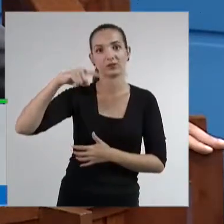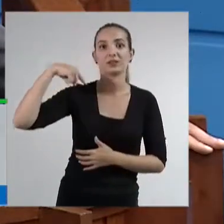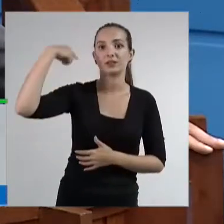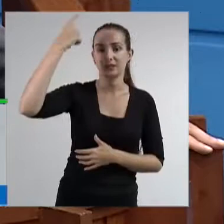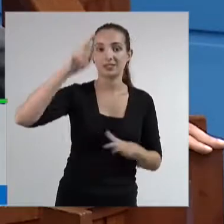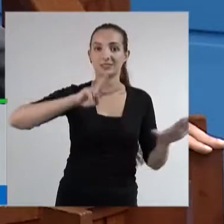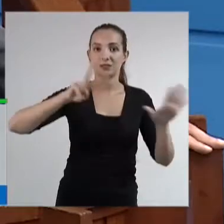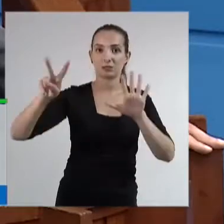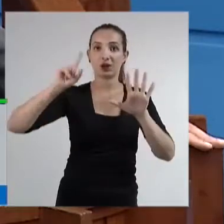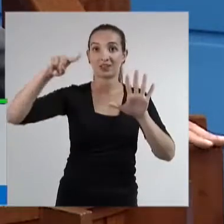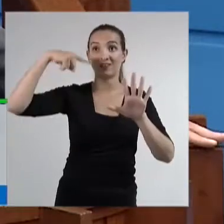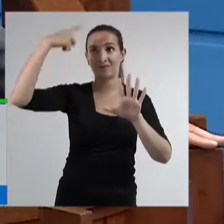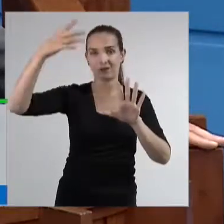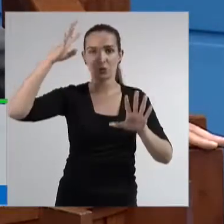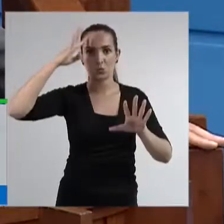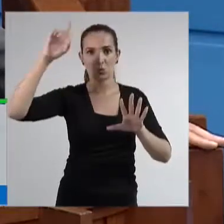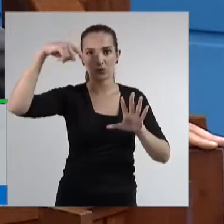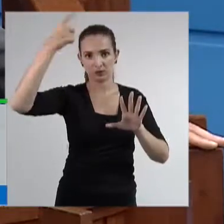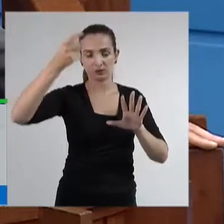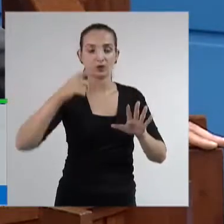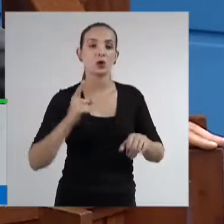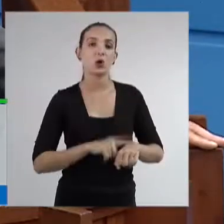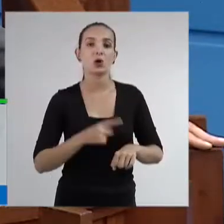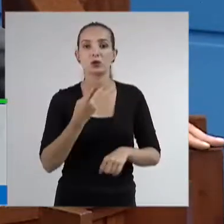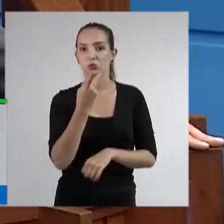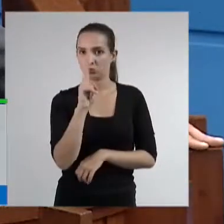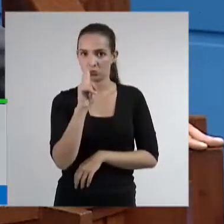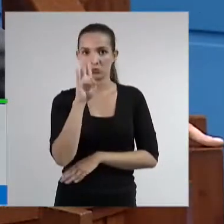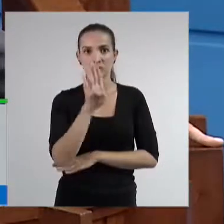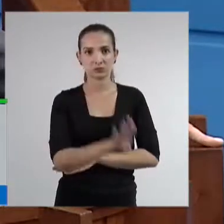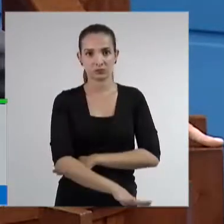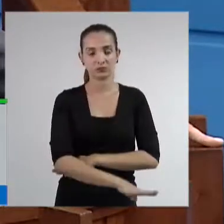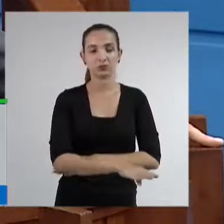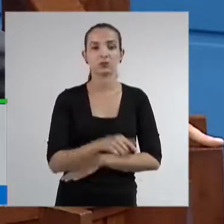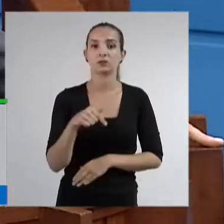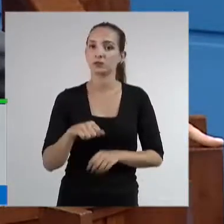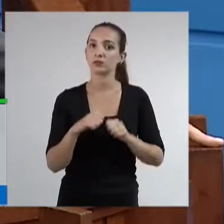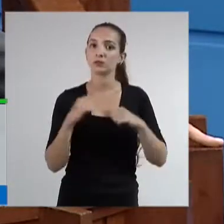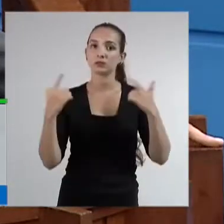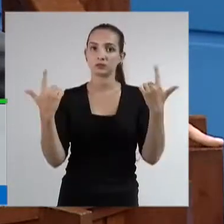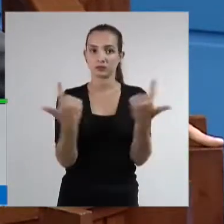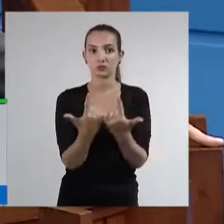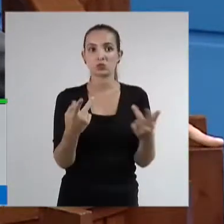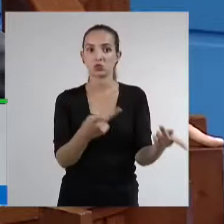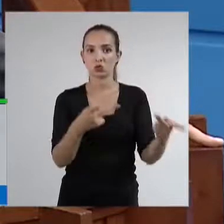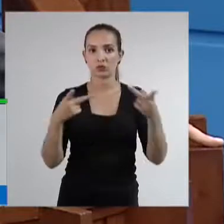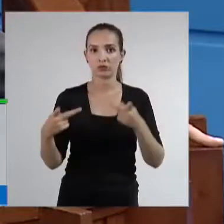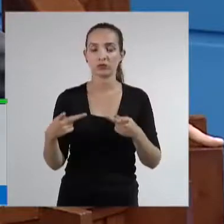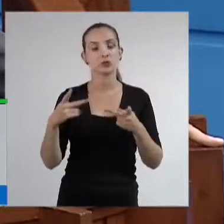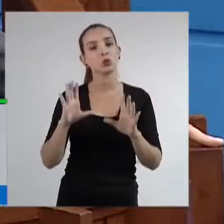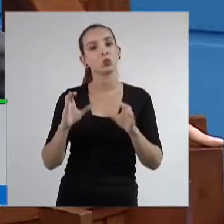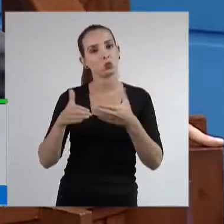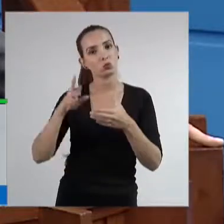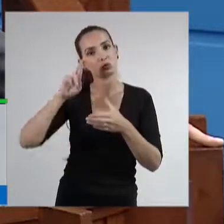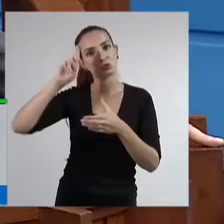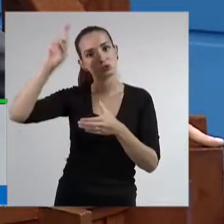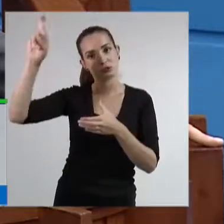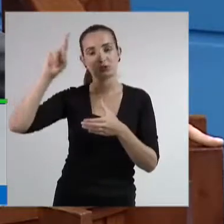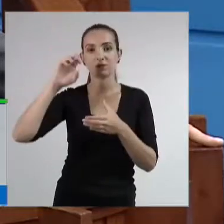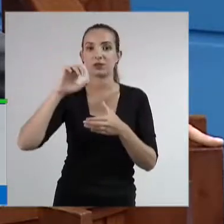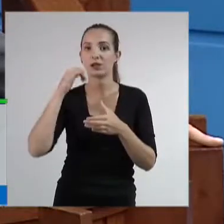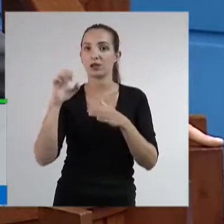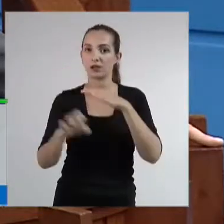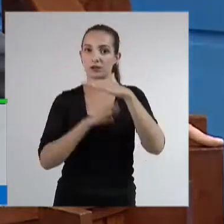vem, às 14h aqui na Assembleia Legislativa, um convite à direção da Energisa para que